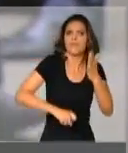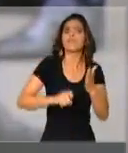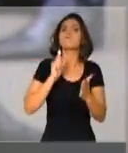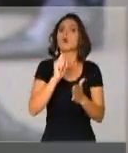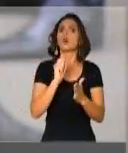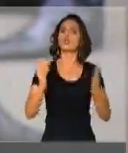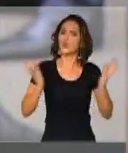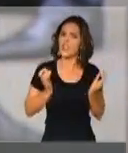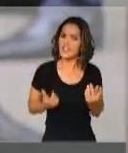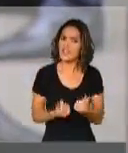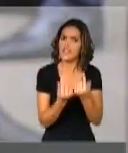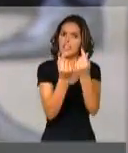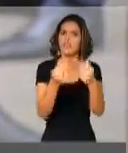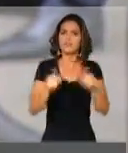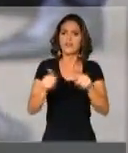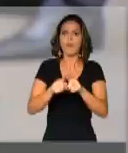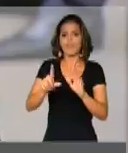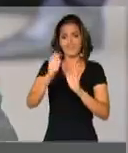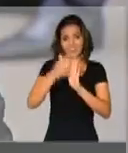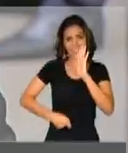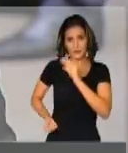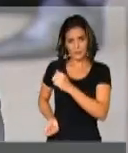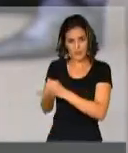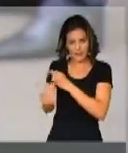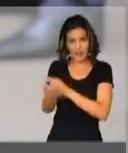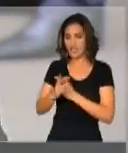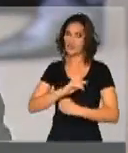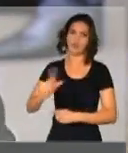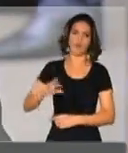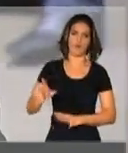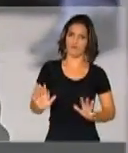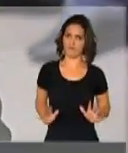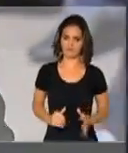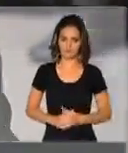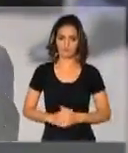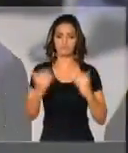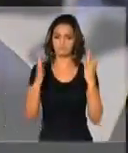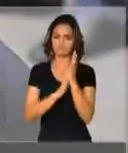não é o que esse texto do governo Bolsonaro está trazendo para cá. Parabéns a Vossa Excelência. Obrigado, deputado.